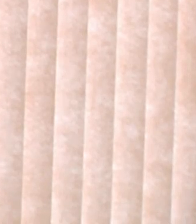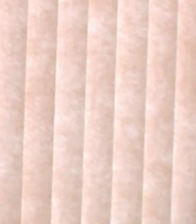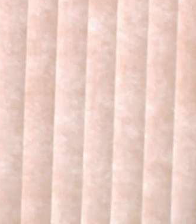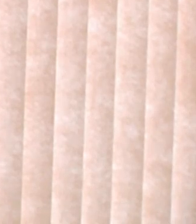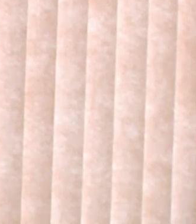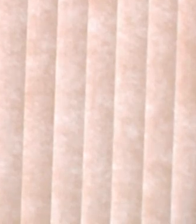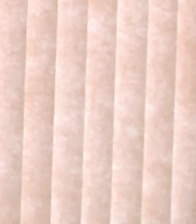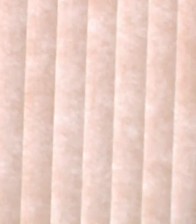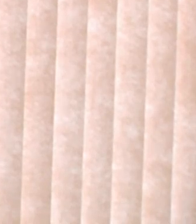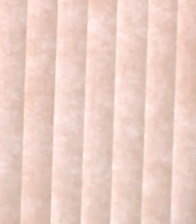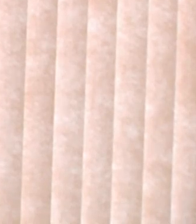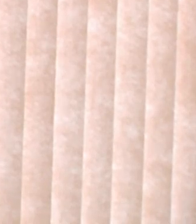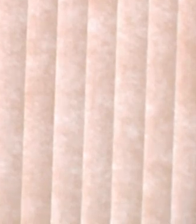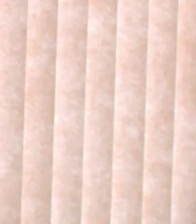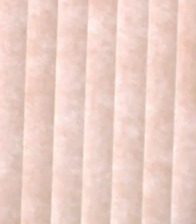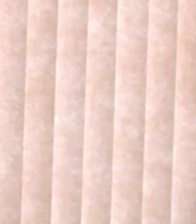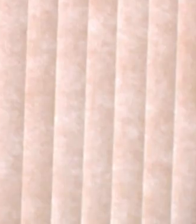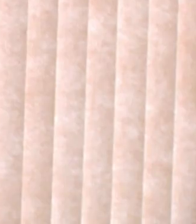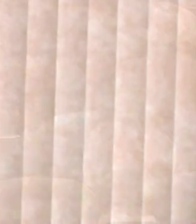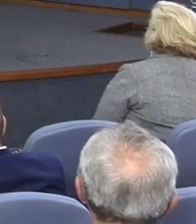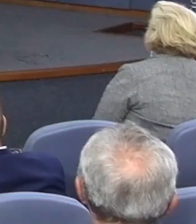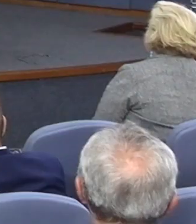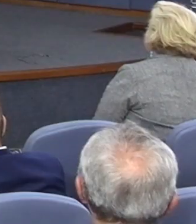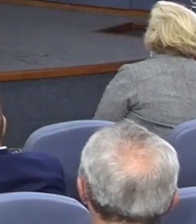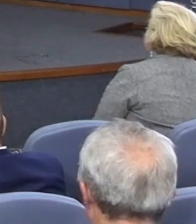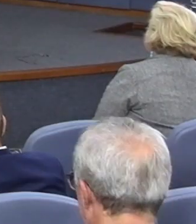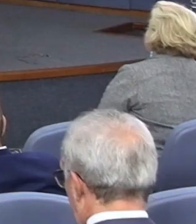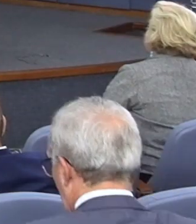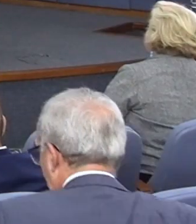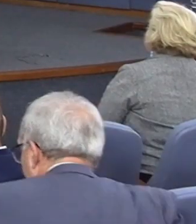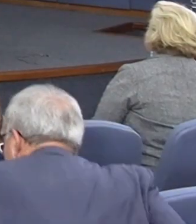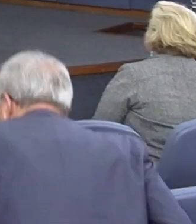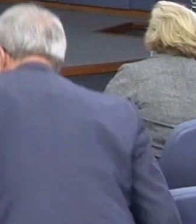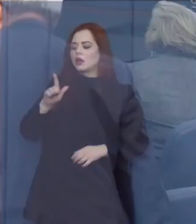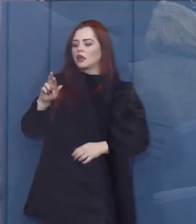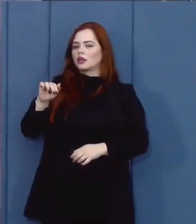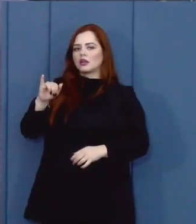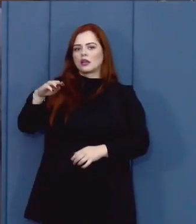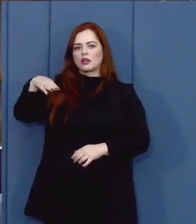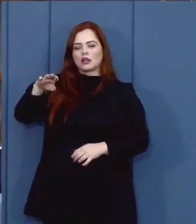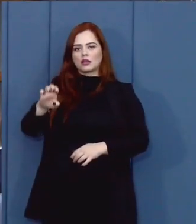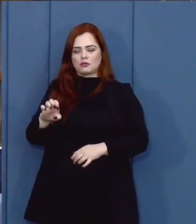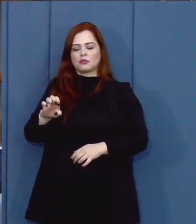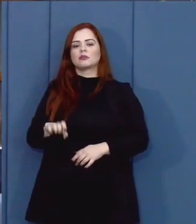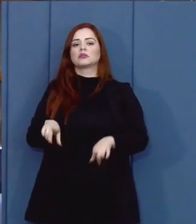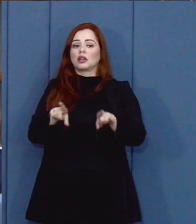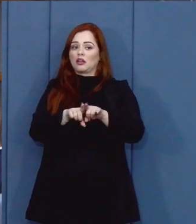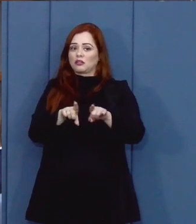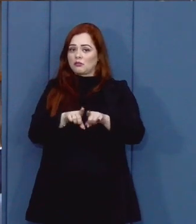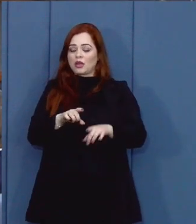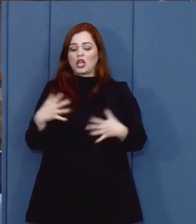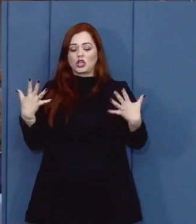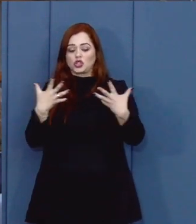INMETRO. Convidamos também o senhor Guilherme Costa, coordenador-geral de temas sanitários e fitossanitários